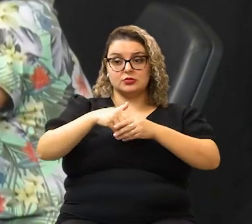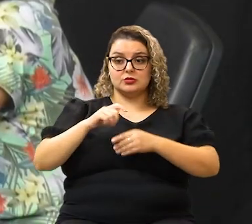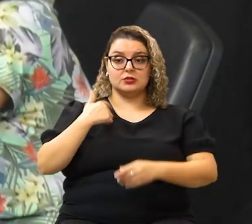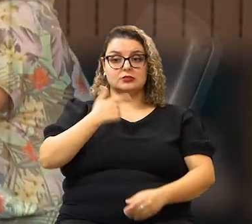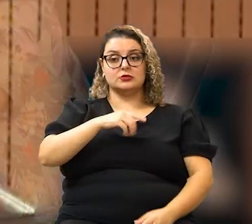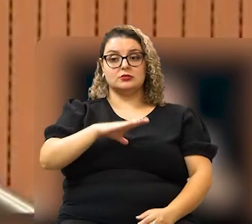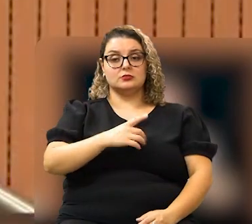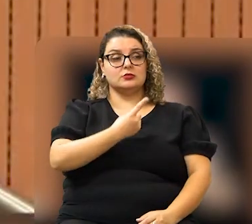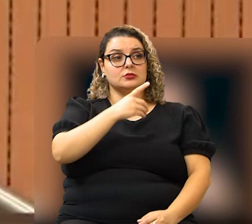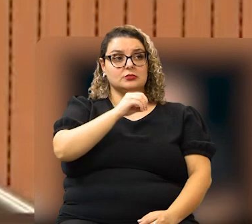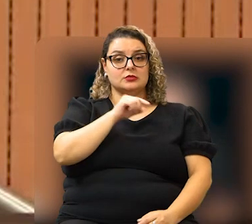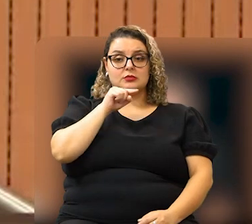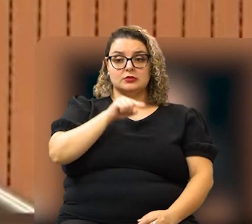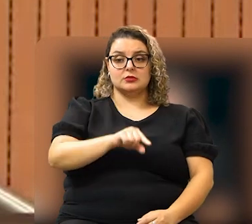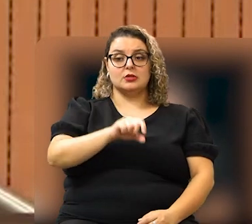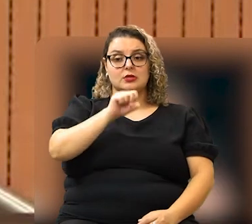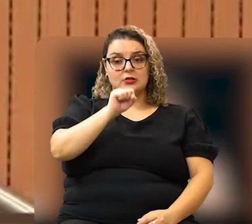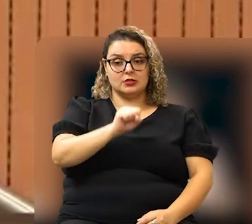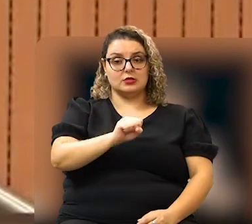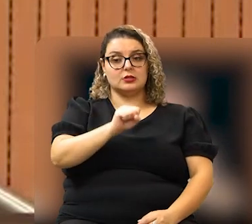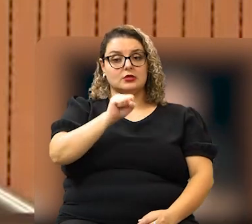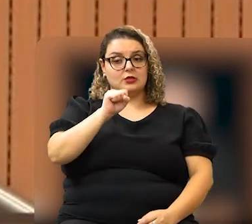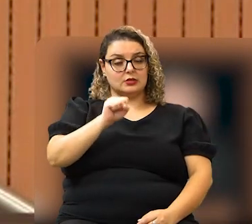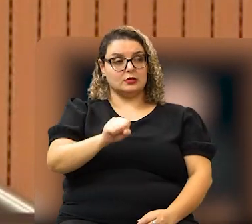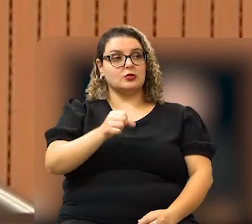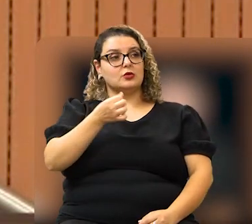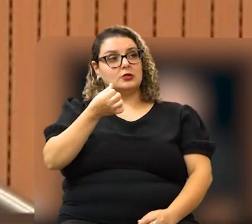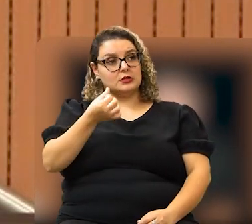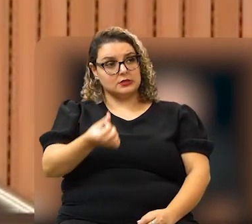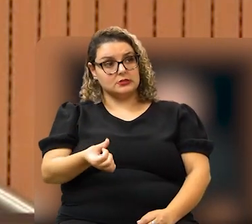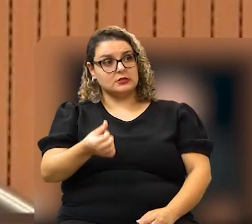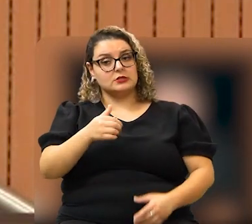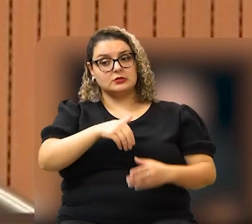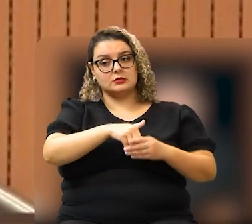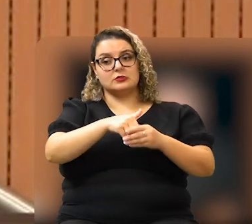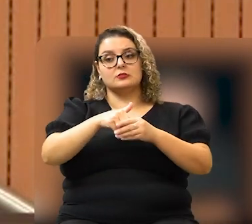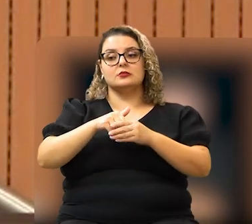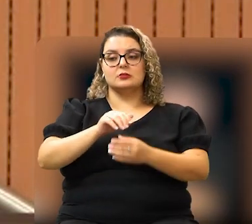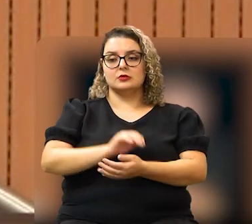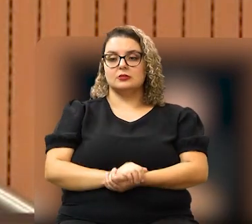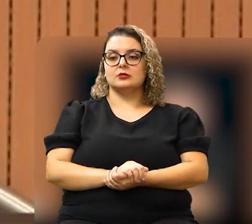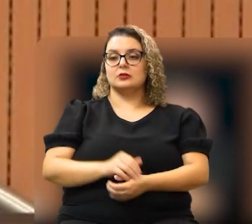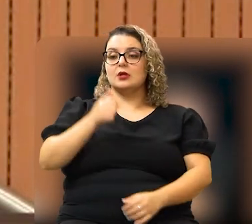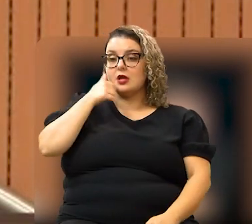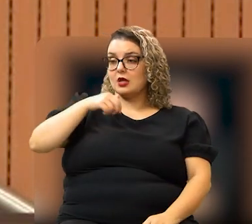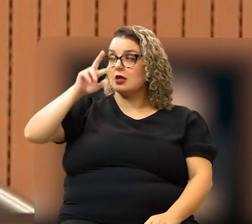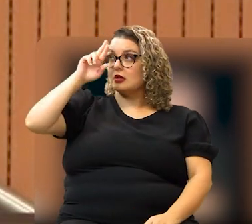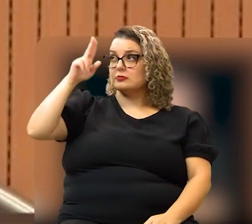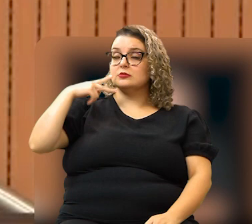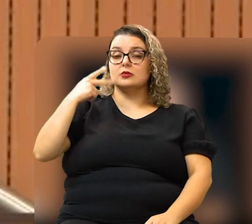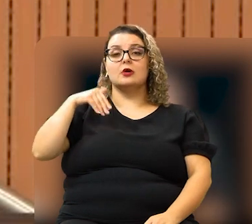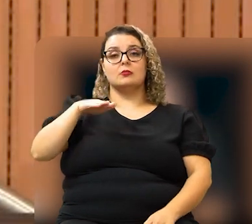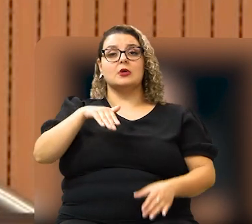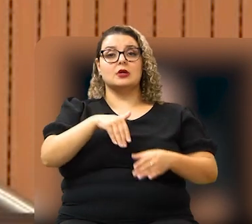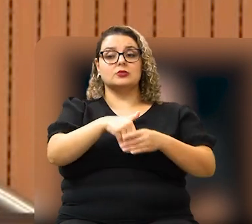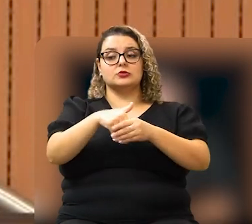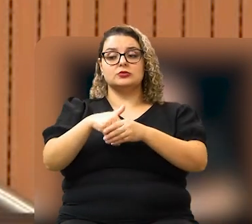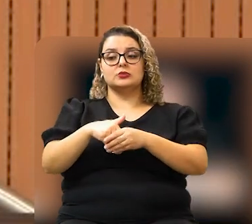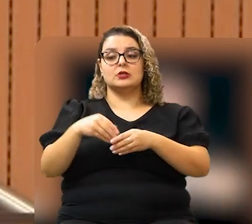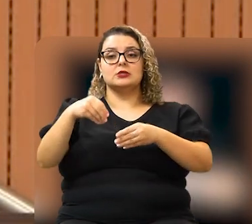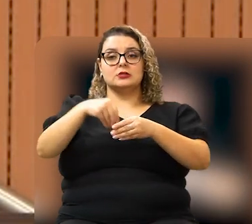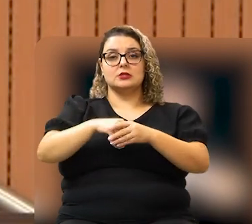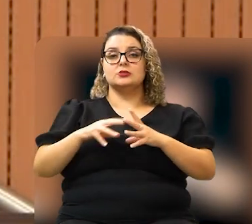10.886 votos. A senhora vereadora mais votada, dentre os presentes, assumirá a presidência desta